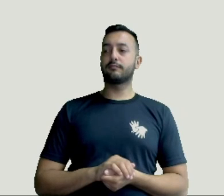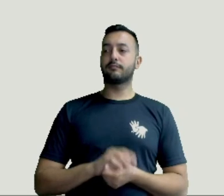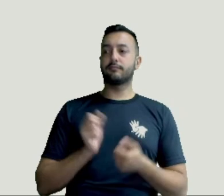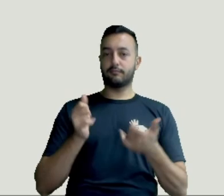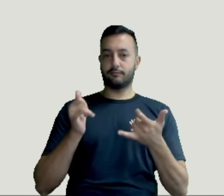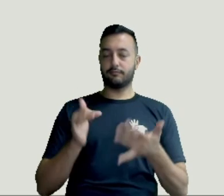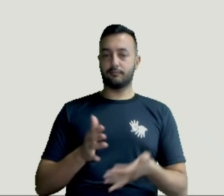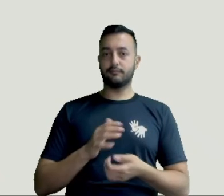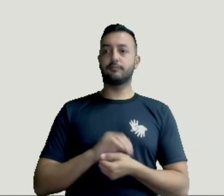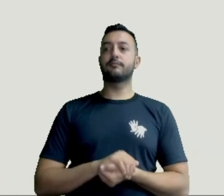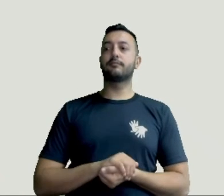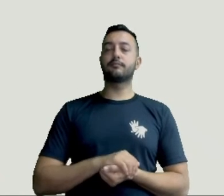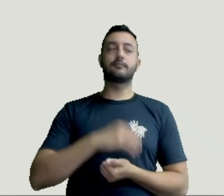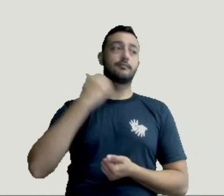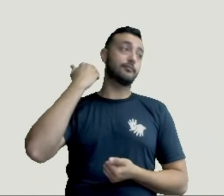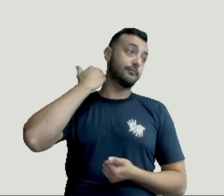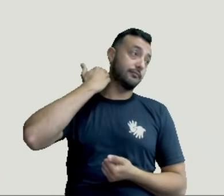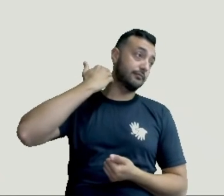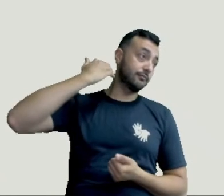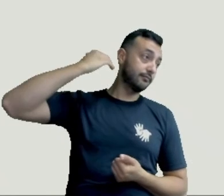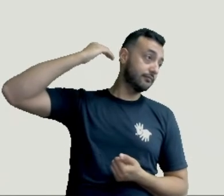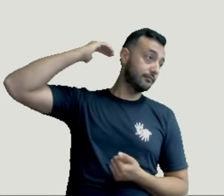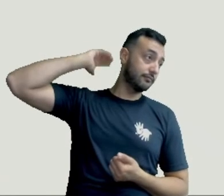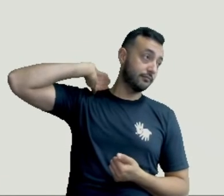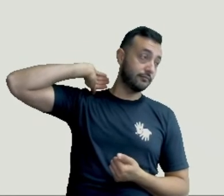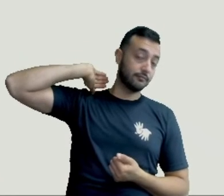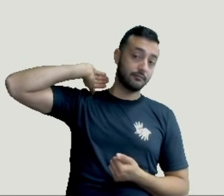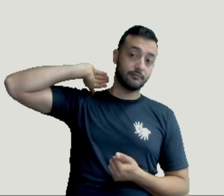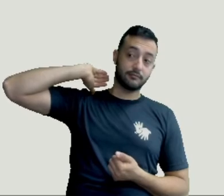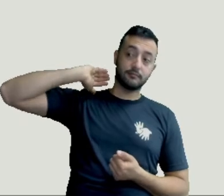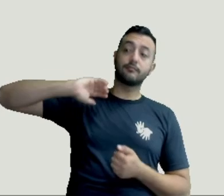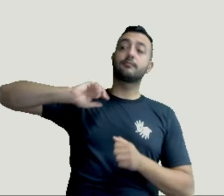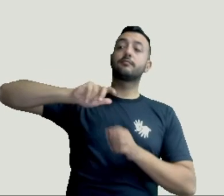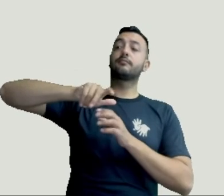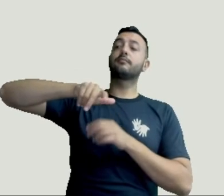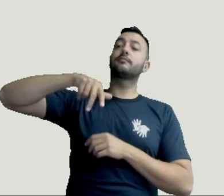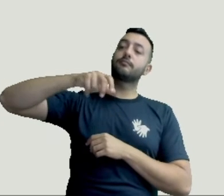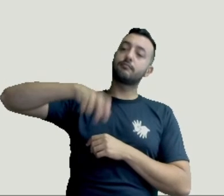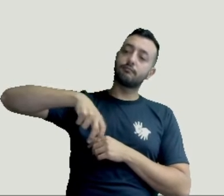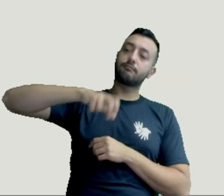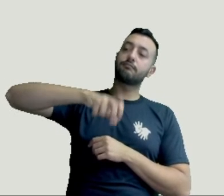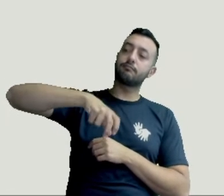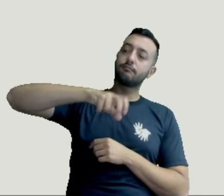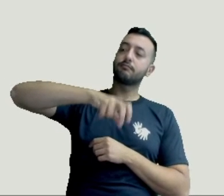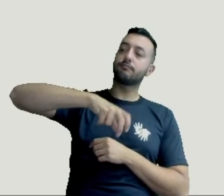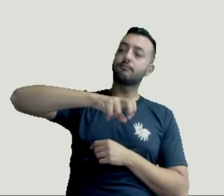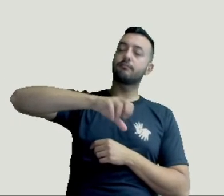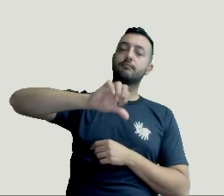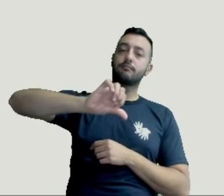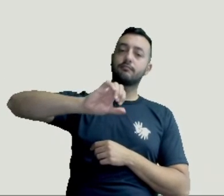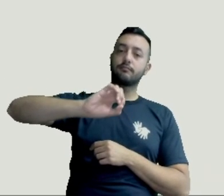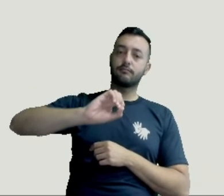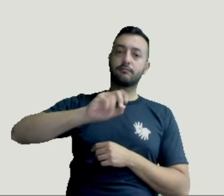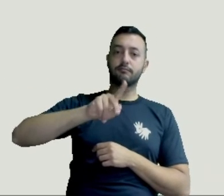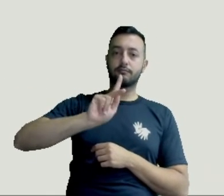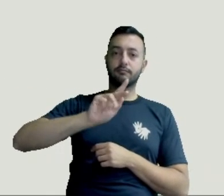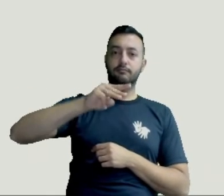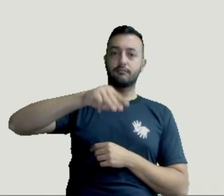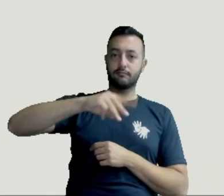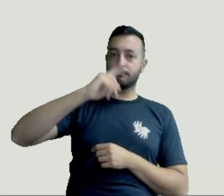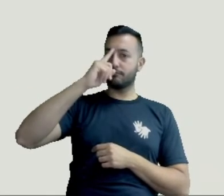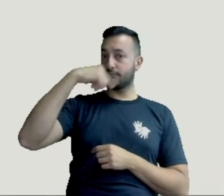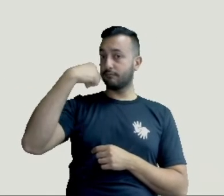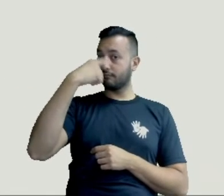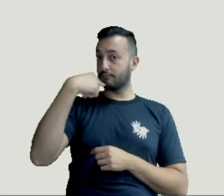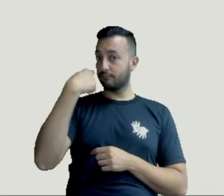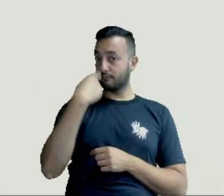Diz assim, ó, um camelo, ele percorre 90 quilômetros em 6 horas.